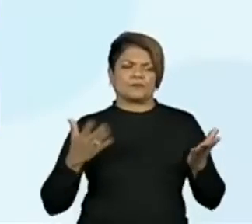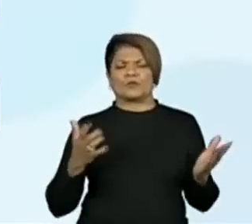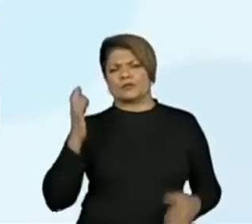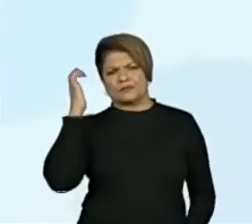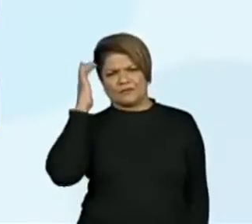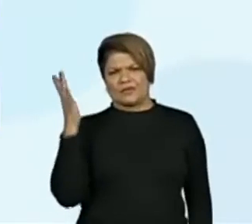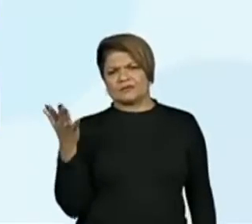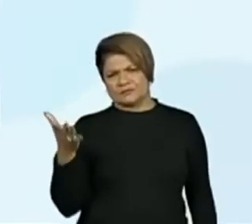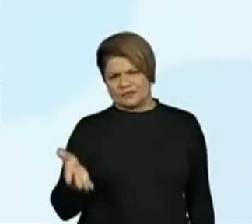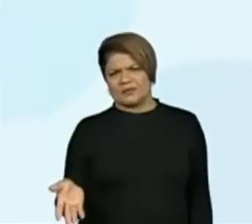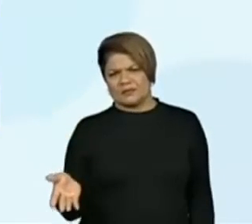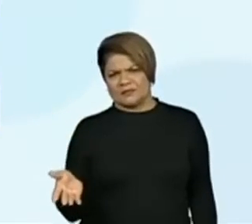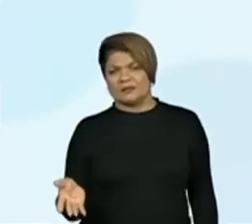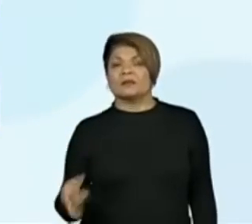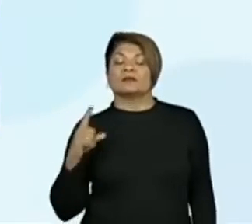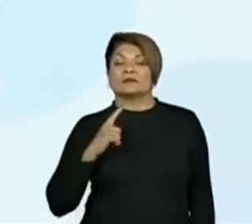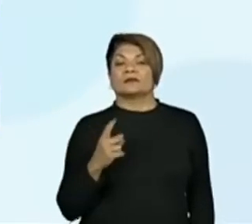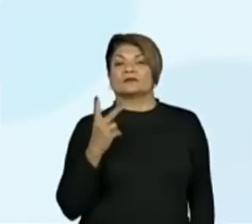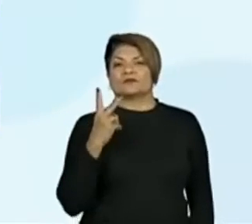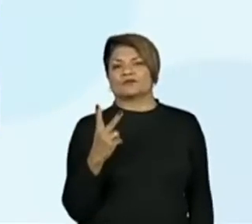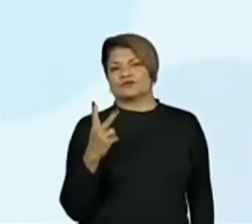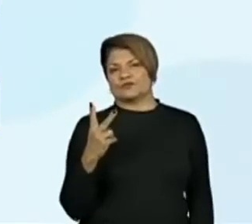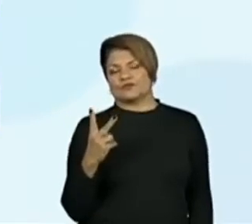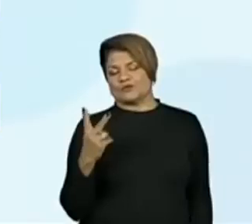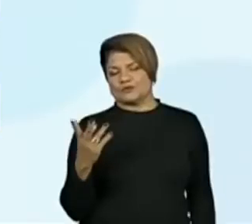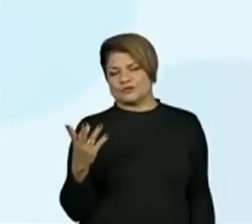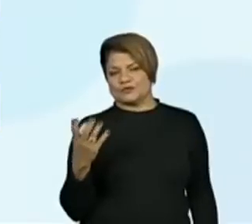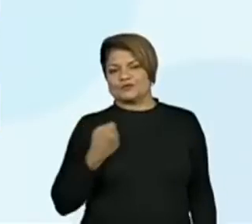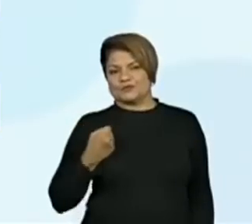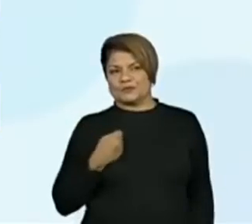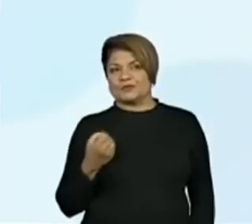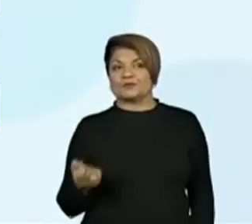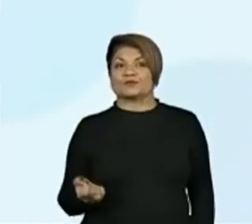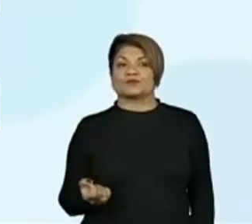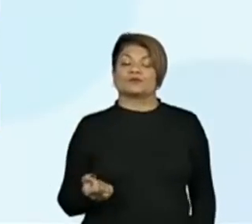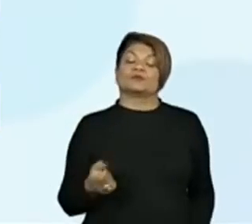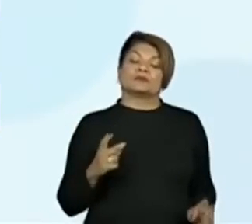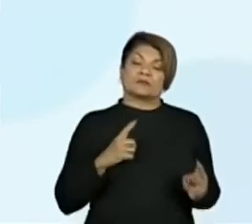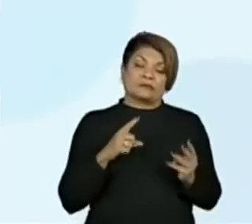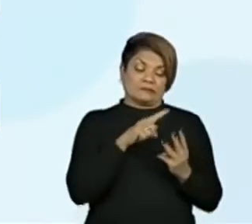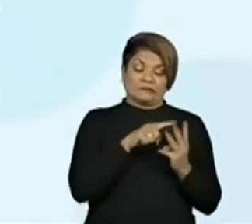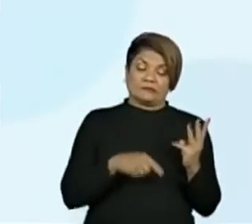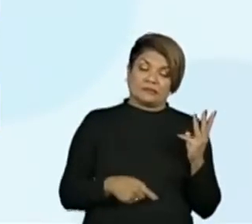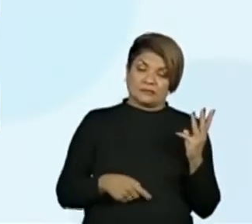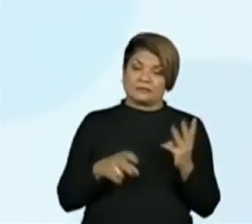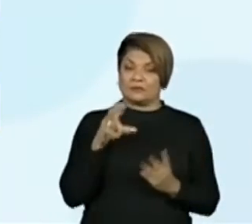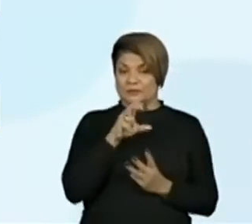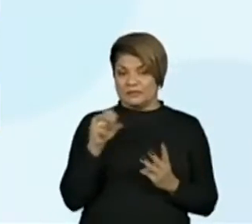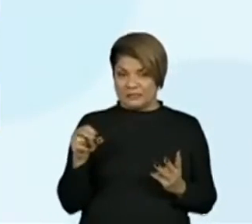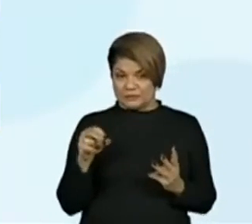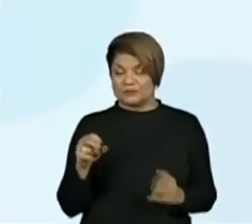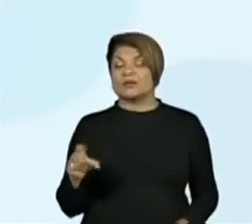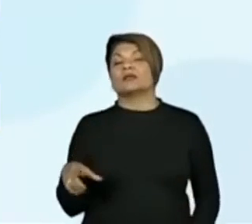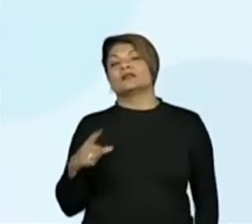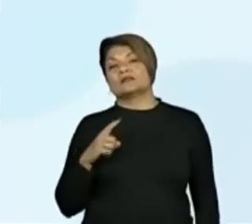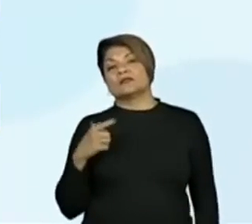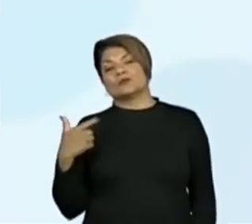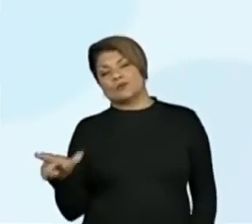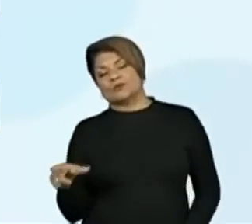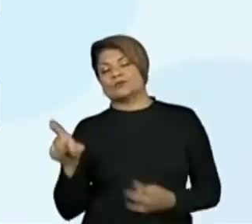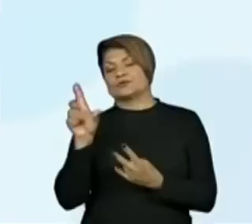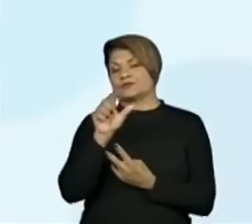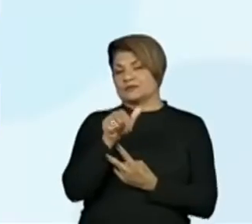né, Ju? Agora tá fácil, só tem dois números para a gente colocar aí. Um de três algarismos, que é o 500, e o de dois